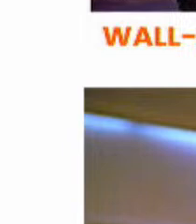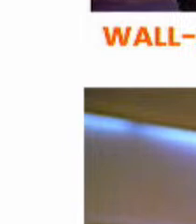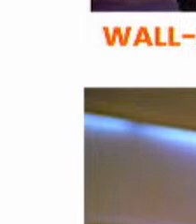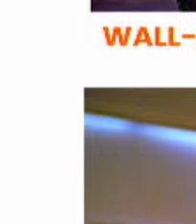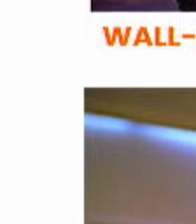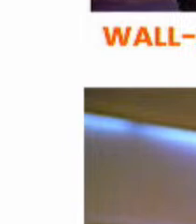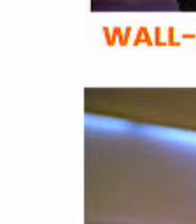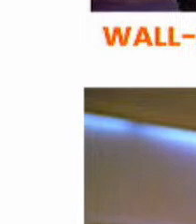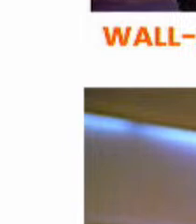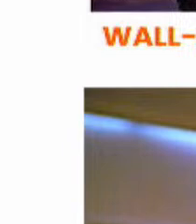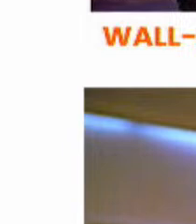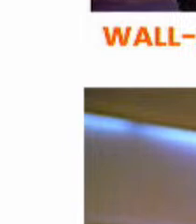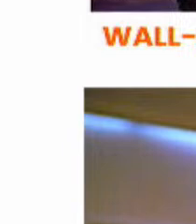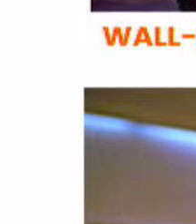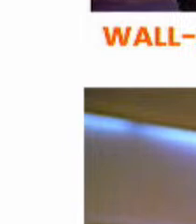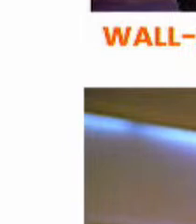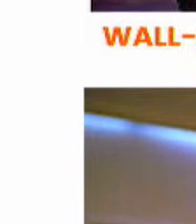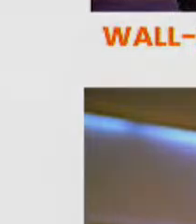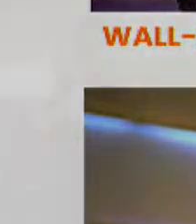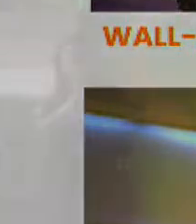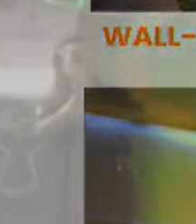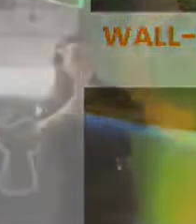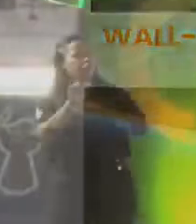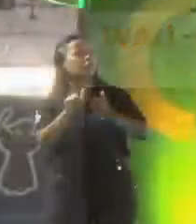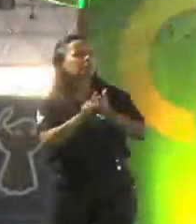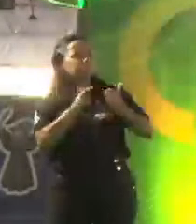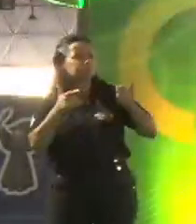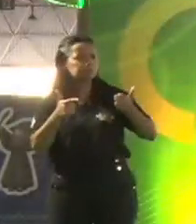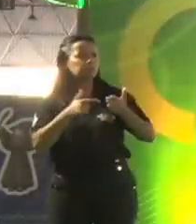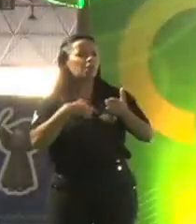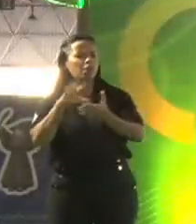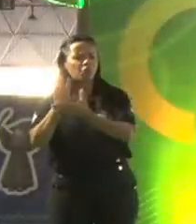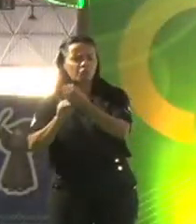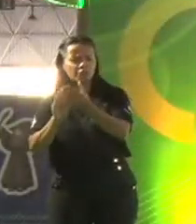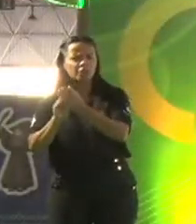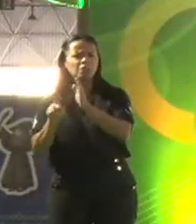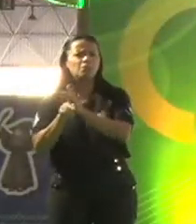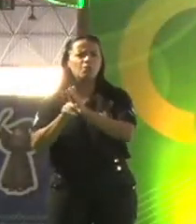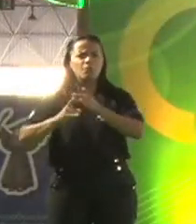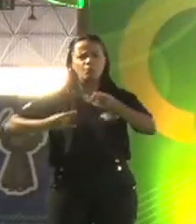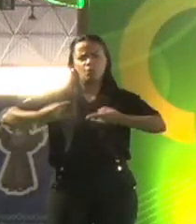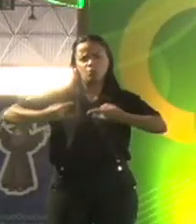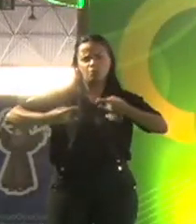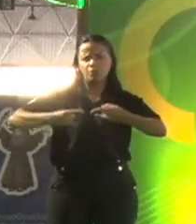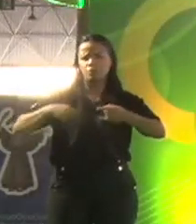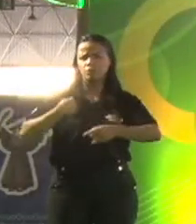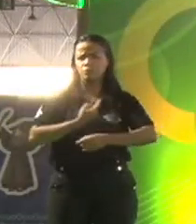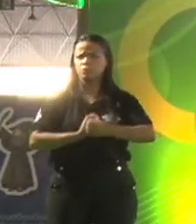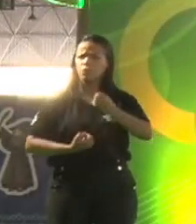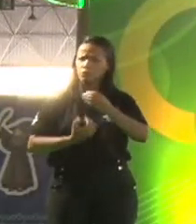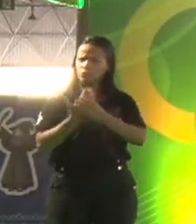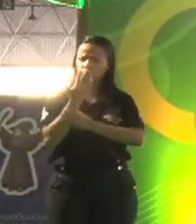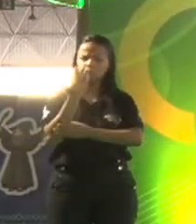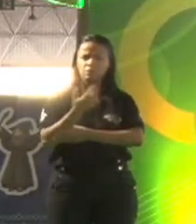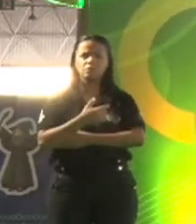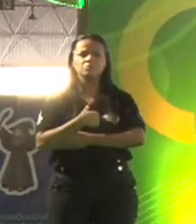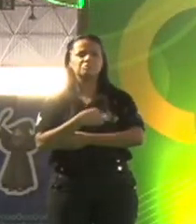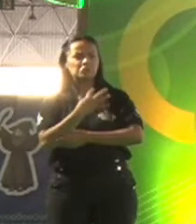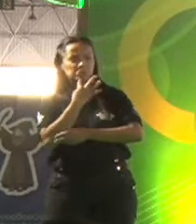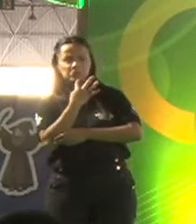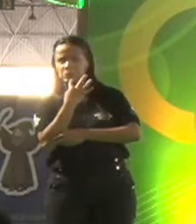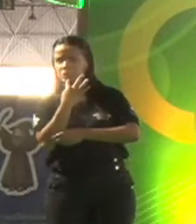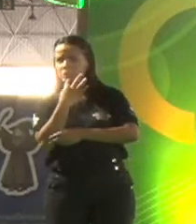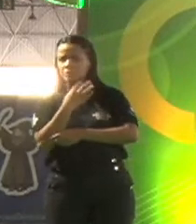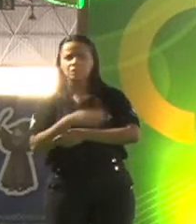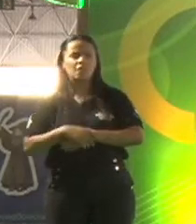wesimov né que trouxe muito nessas referência de robô também eles acabam ajudando a gente construir se familiarizar com essa construção